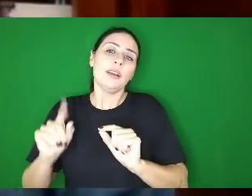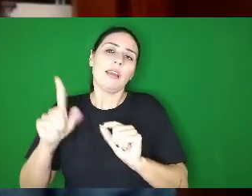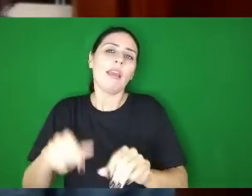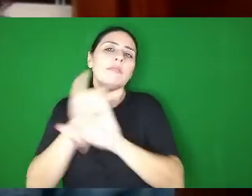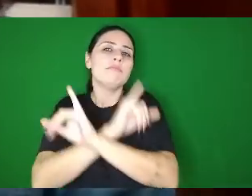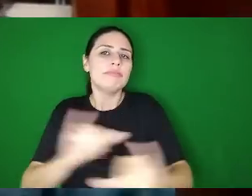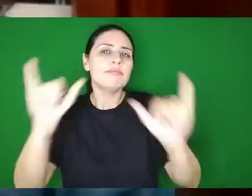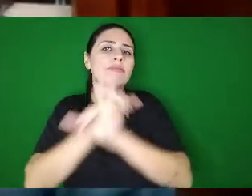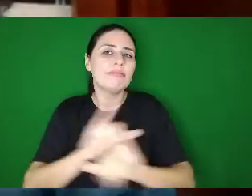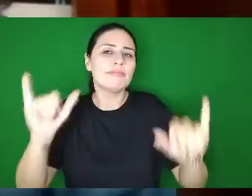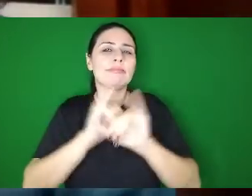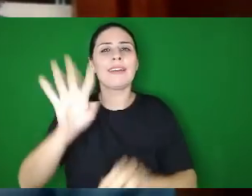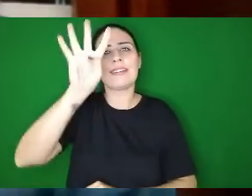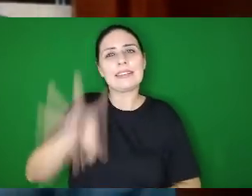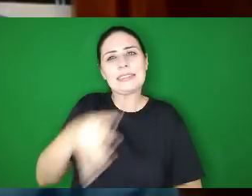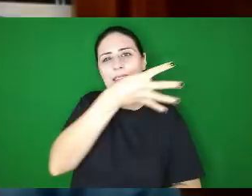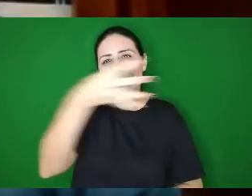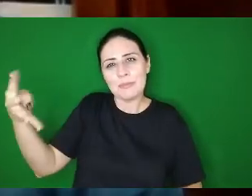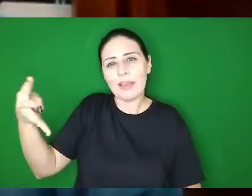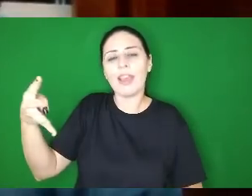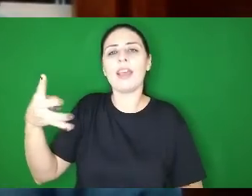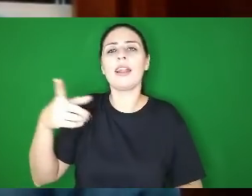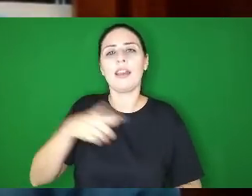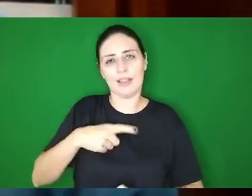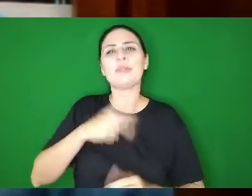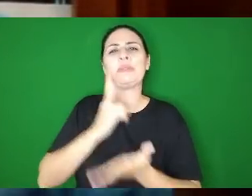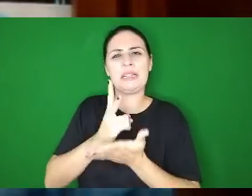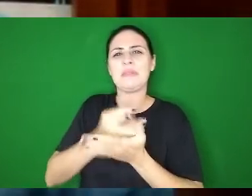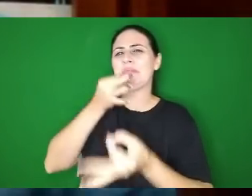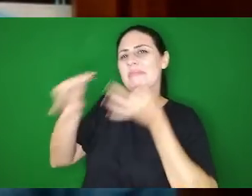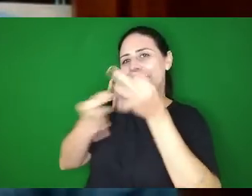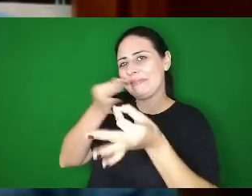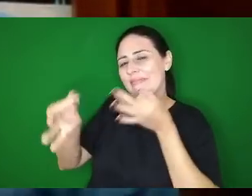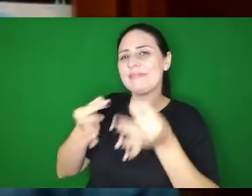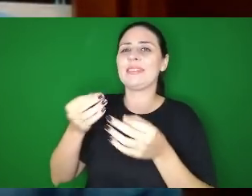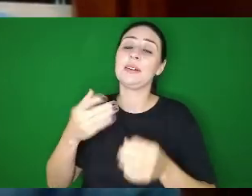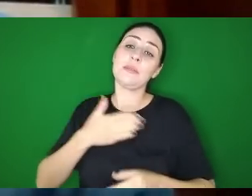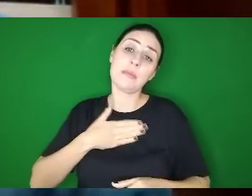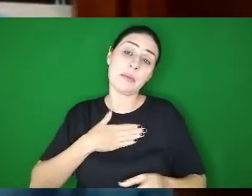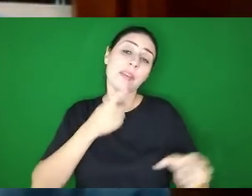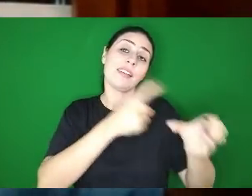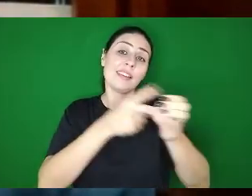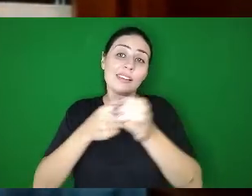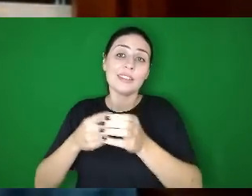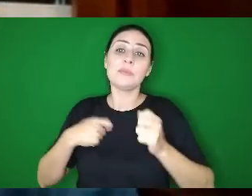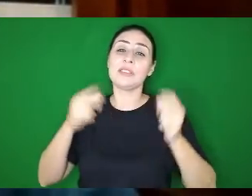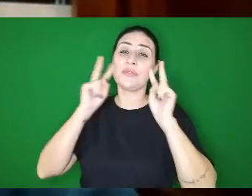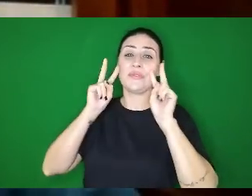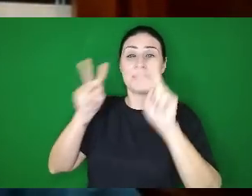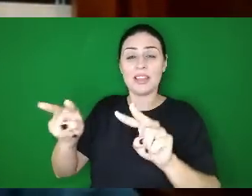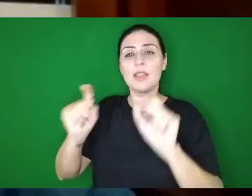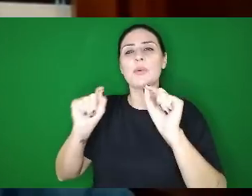anunciado naqueles quadros, o que eu critiquei desde o começo, e que, para mim, os municípios tinham que dar visibilidade, era que